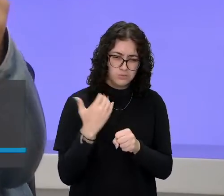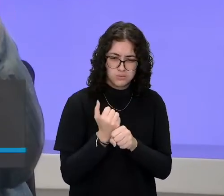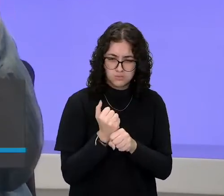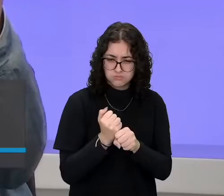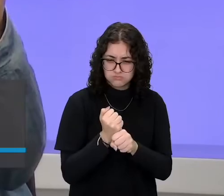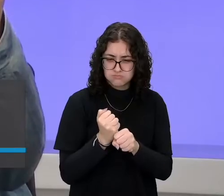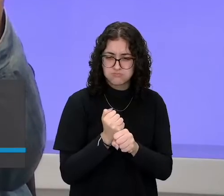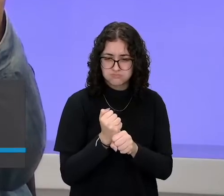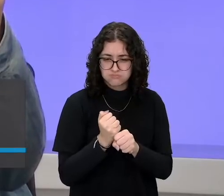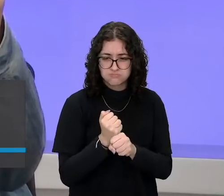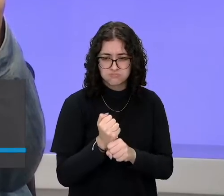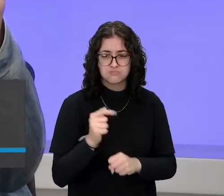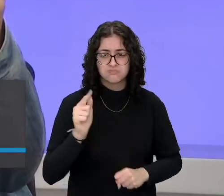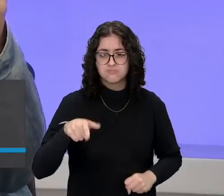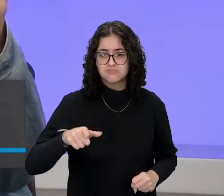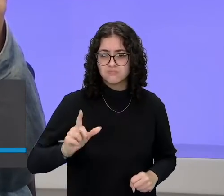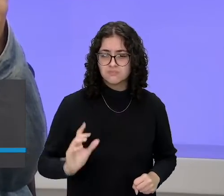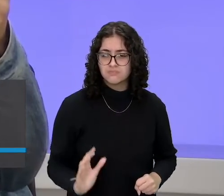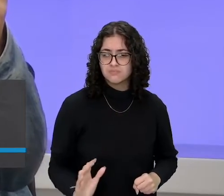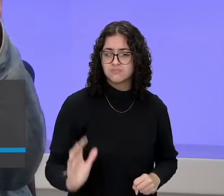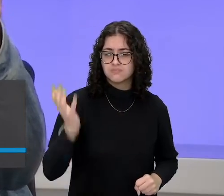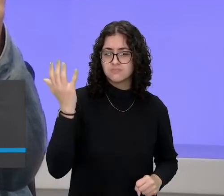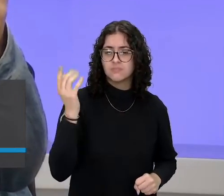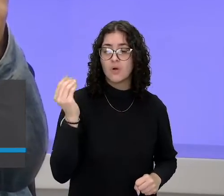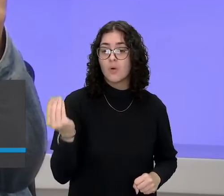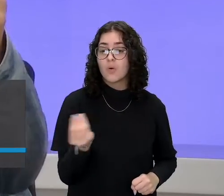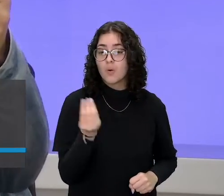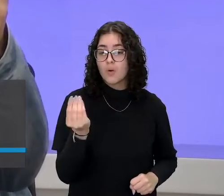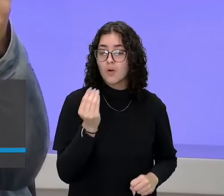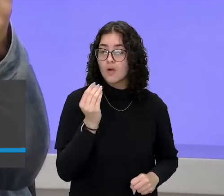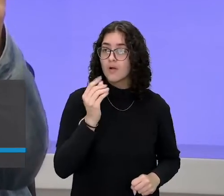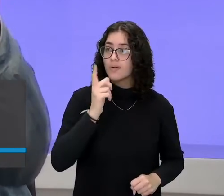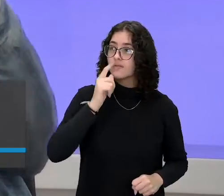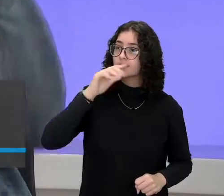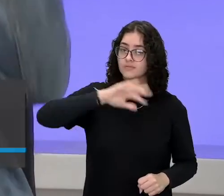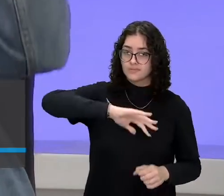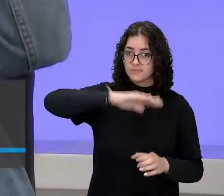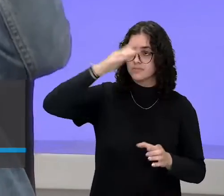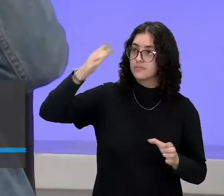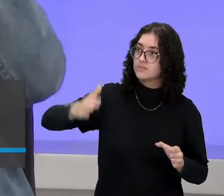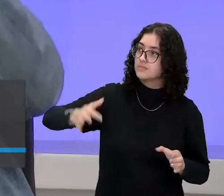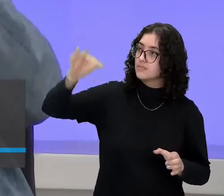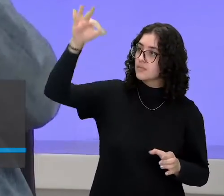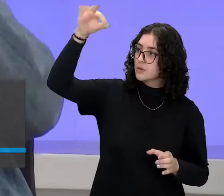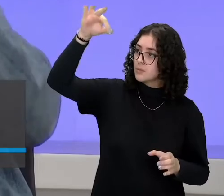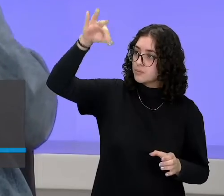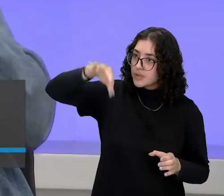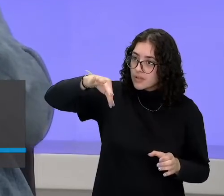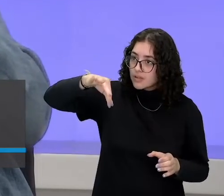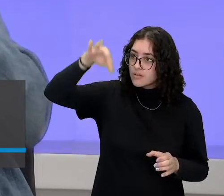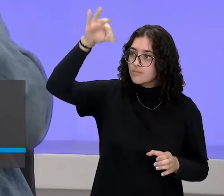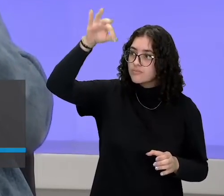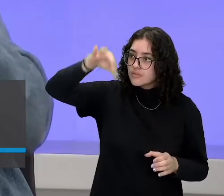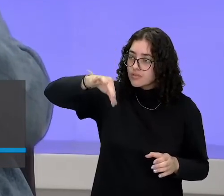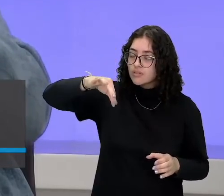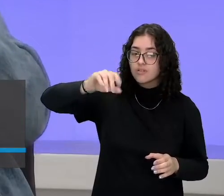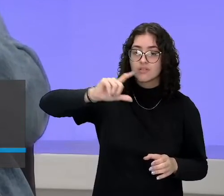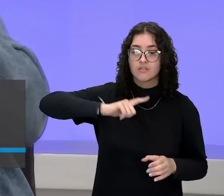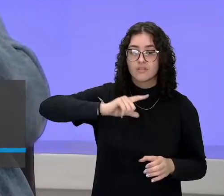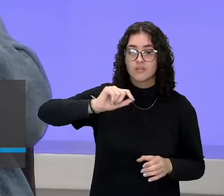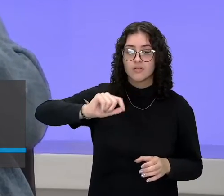falando. E ela ocorre, né? Como é que a gota está lá e às vezes pinga e consegue formar? Porque você tem